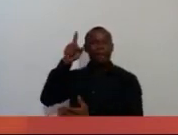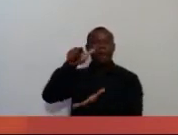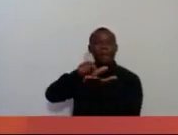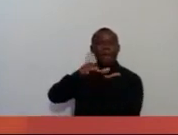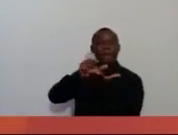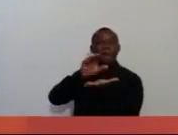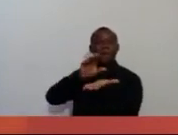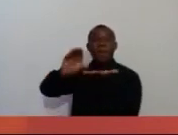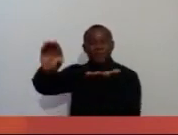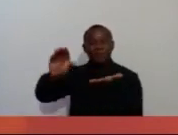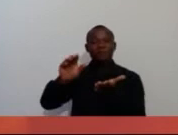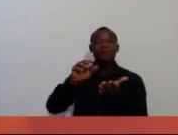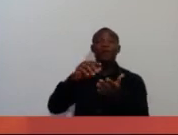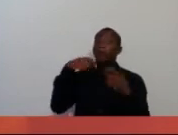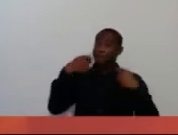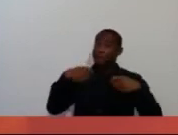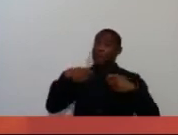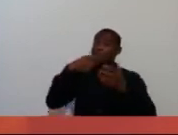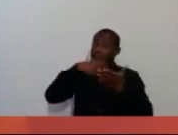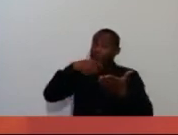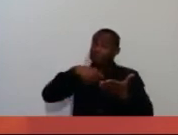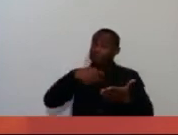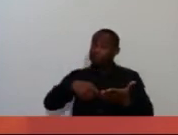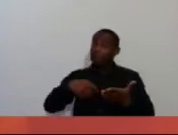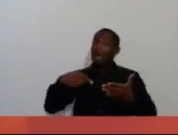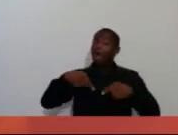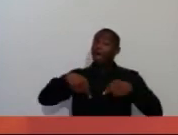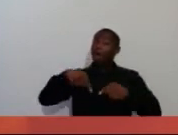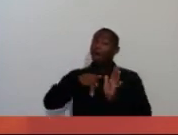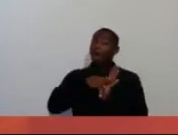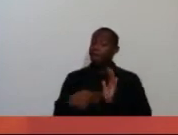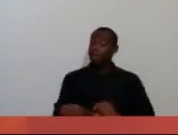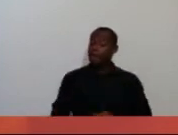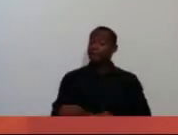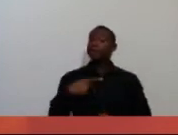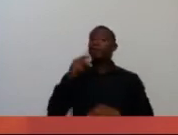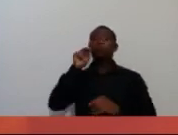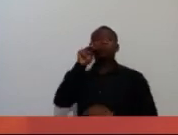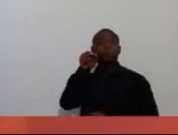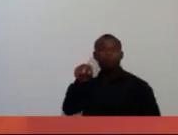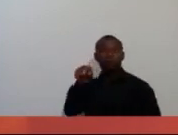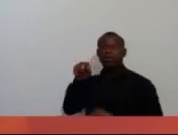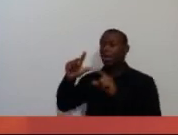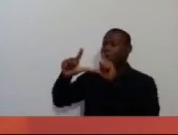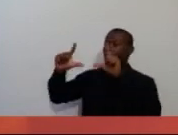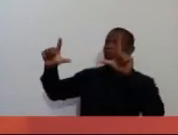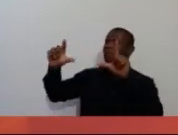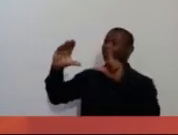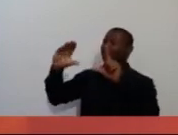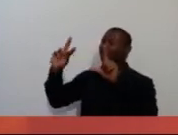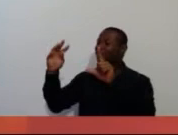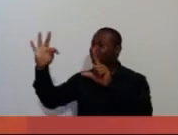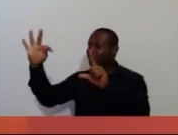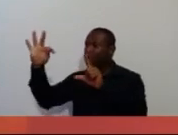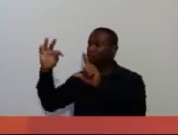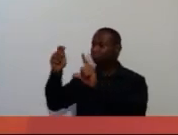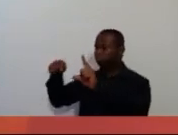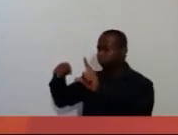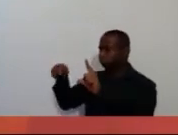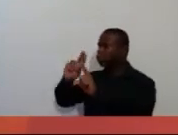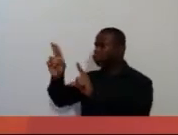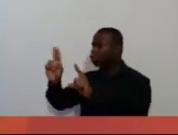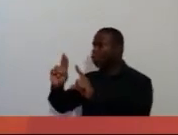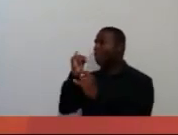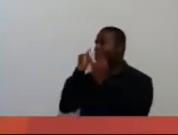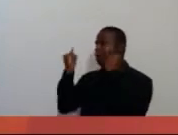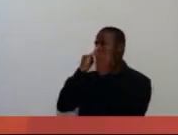presença disponibilizado no chat. Então, olha aqui no chat, preencha, tá, o seu certificado. E também a sua pergunta